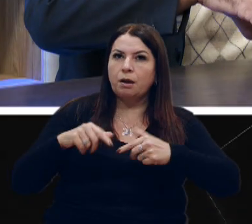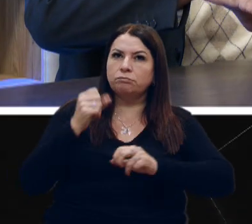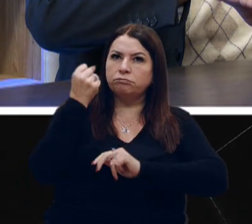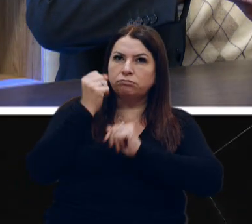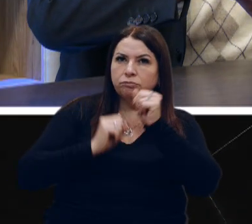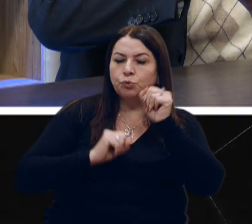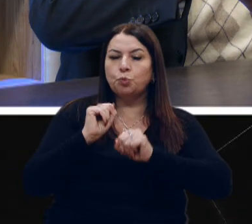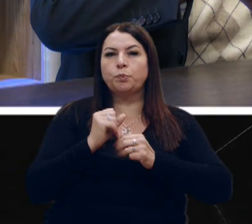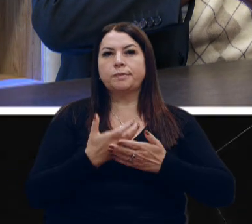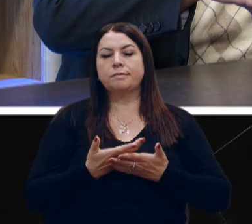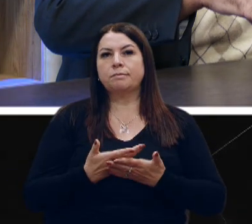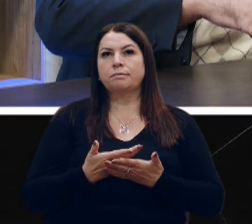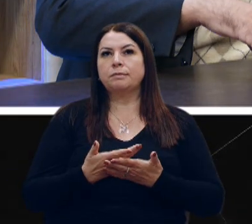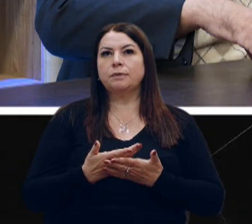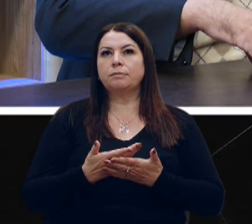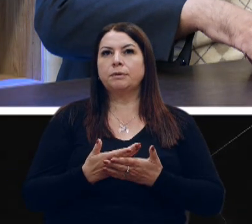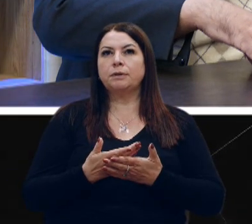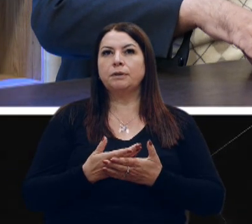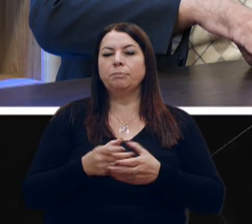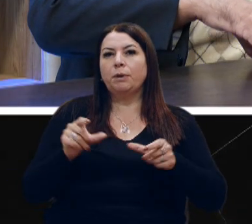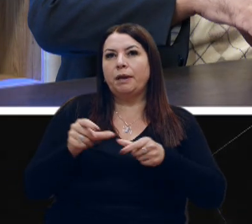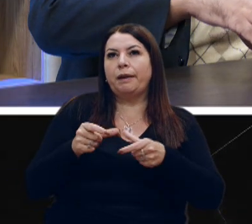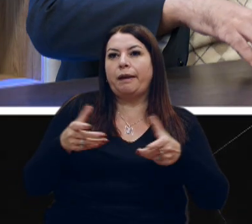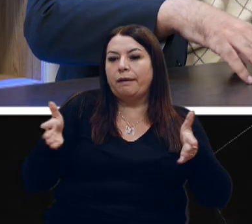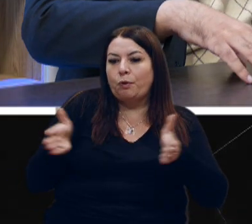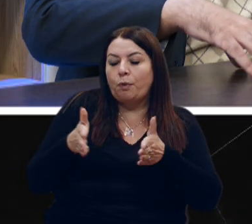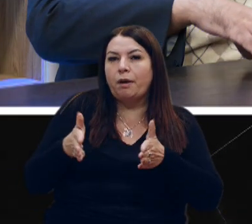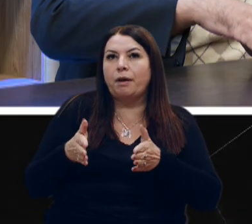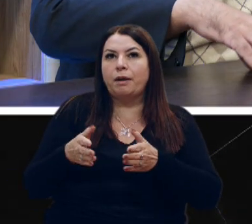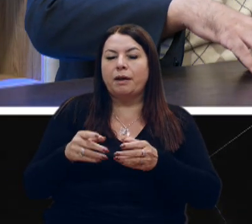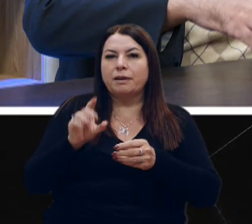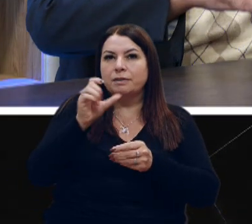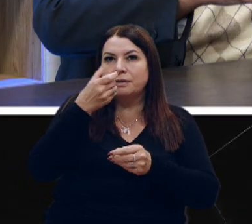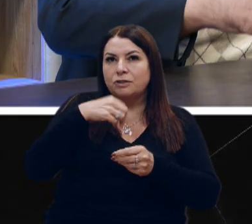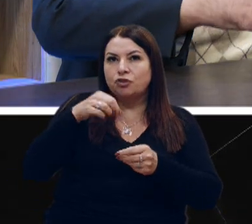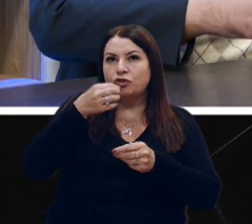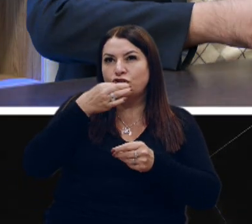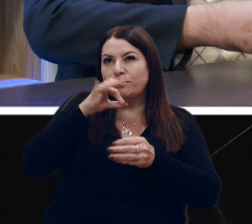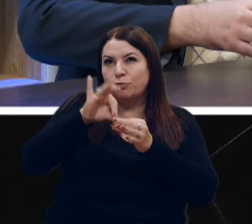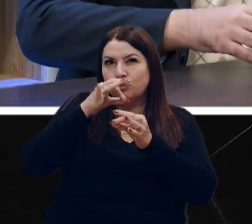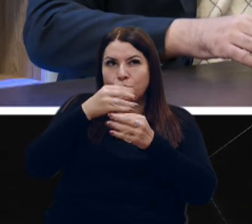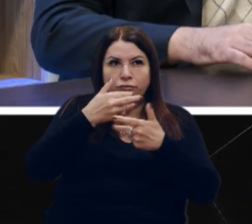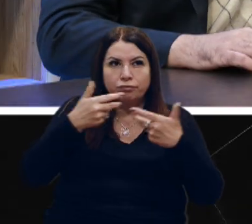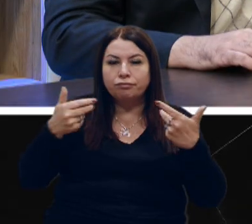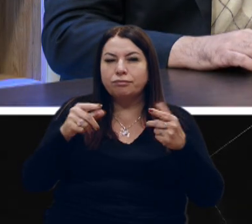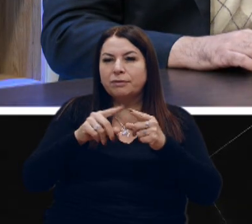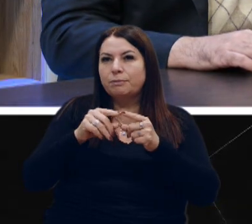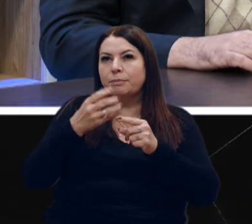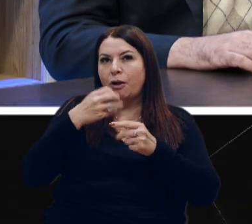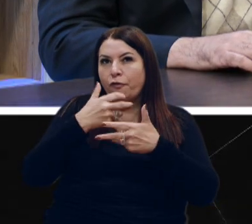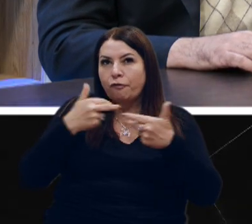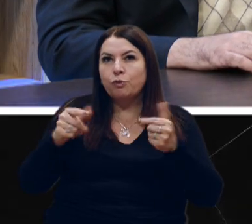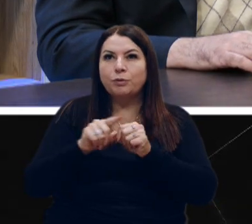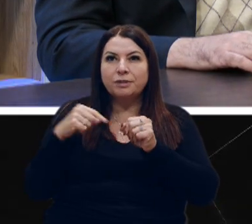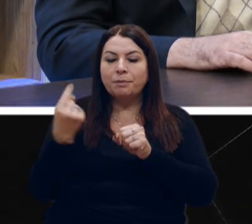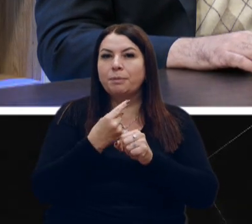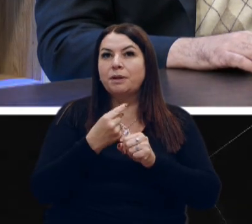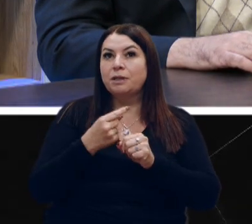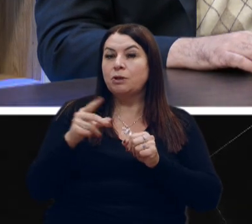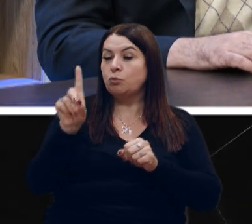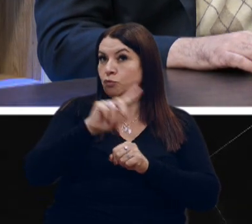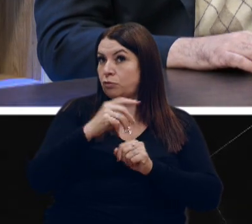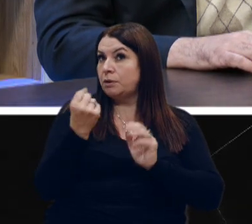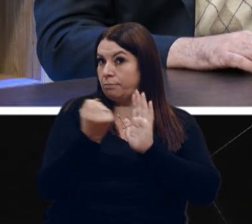indústria, à pequena propriedade, hortifruti granjeiro, enfim. É uma data emblemática também, o Dia do Trabalhador,